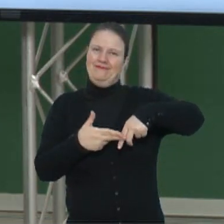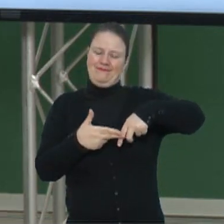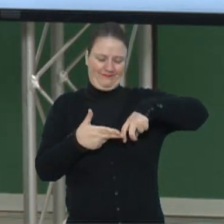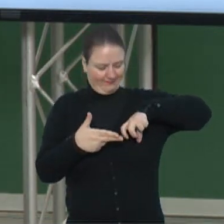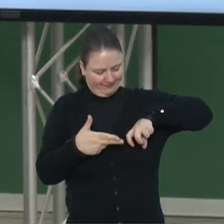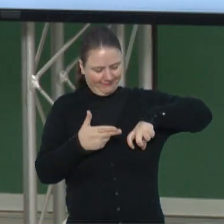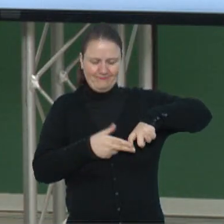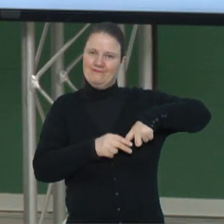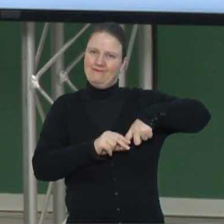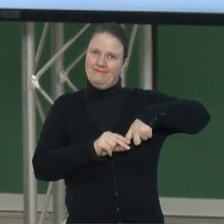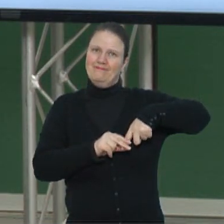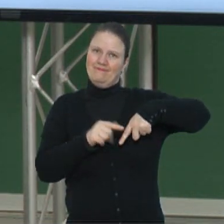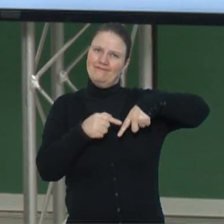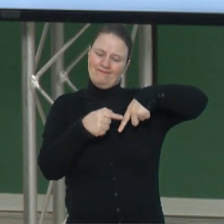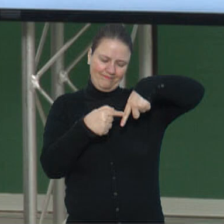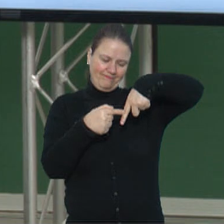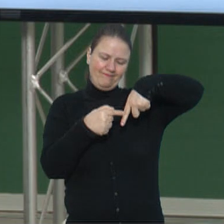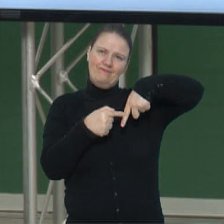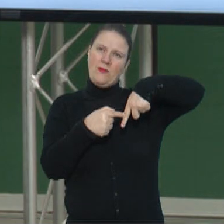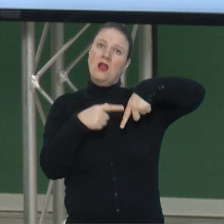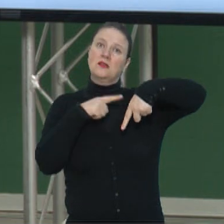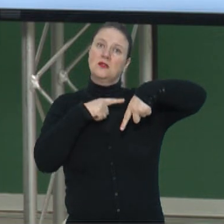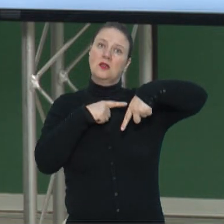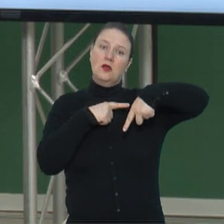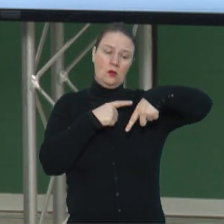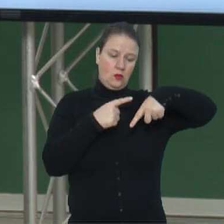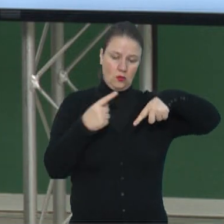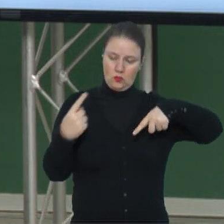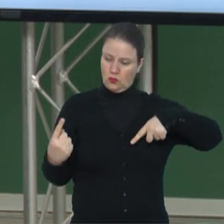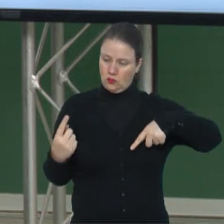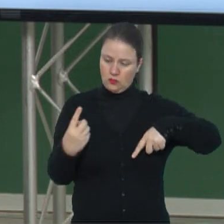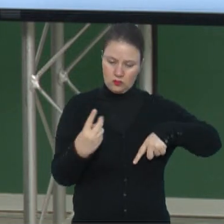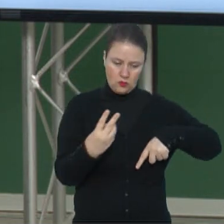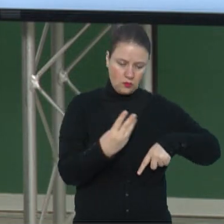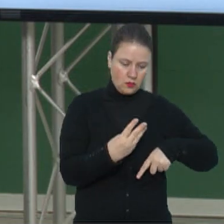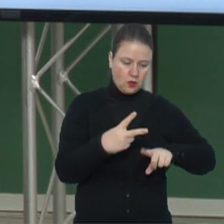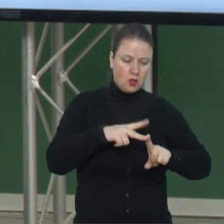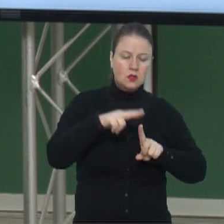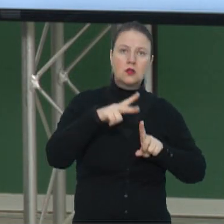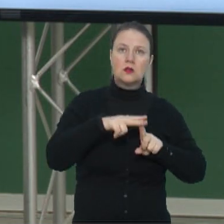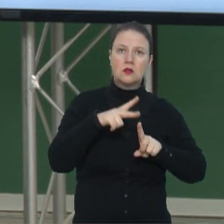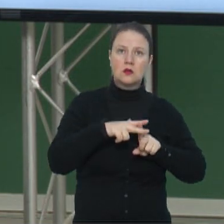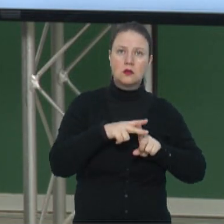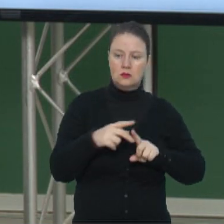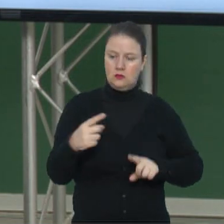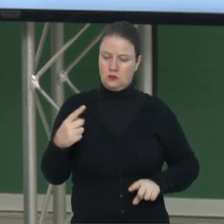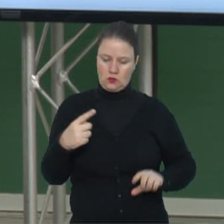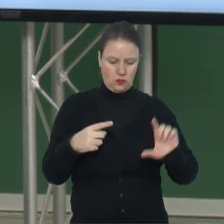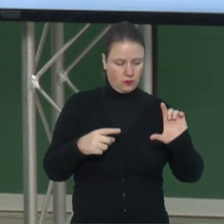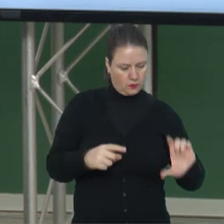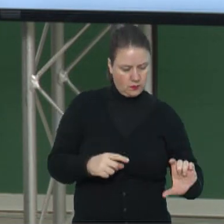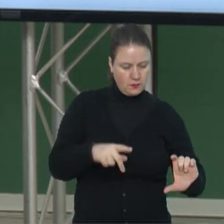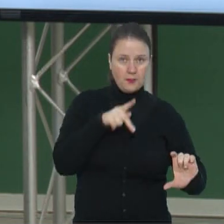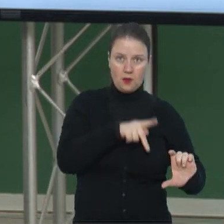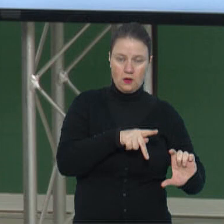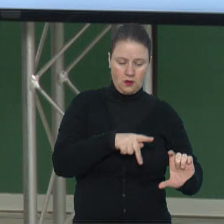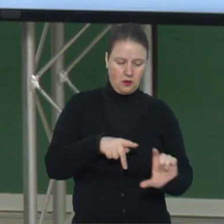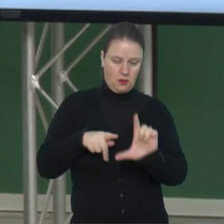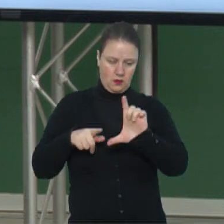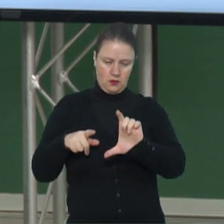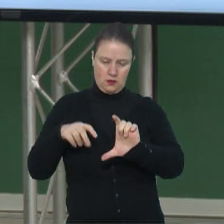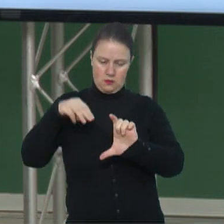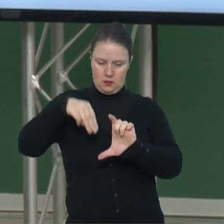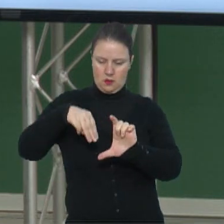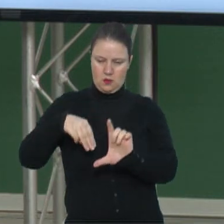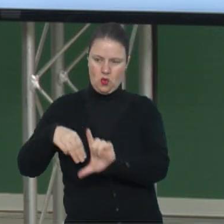ali 3 copos de refrigerantes de tamanhos diferentes. P, né, o pequeno, o médio e o